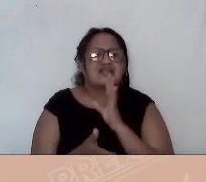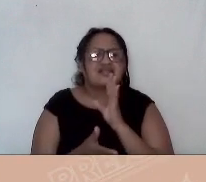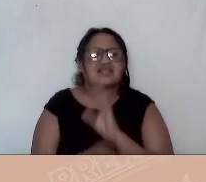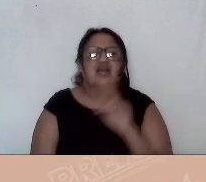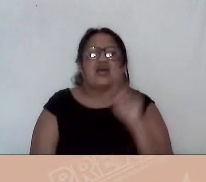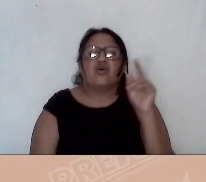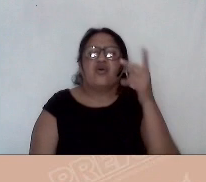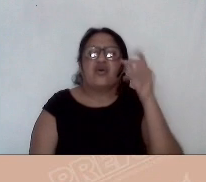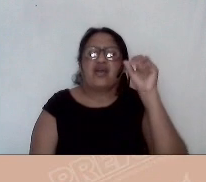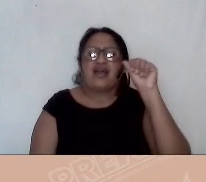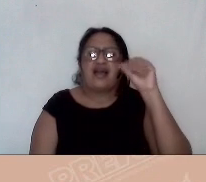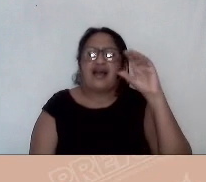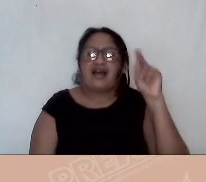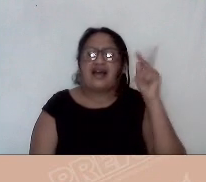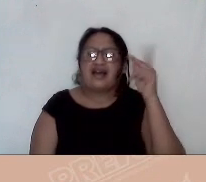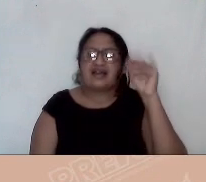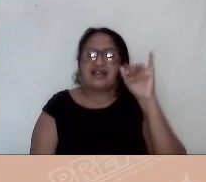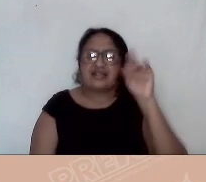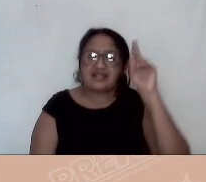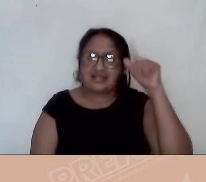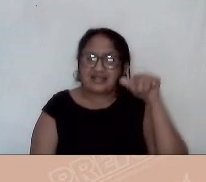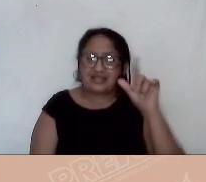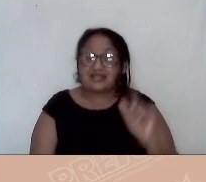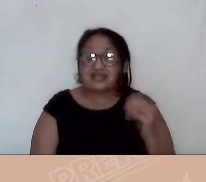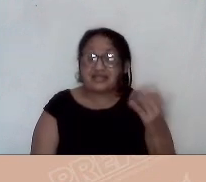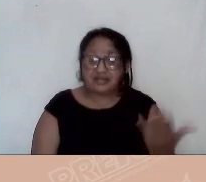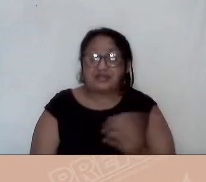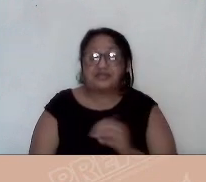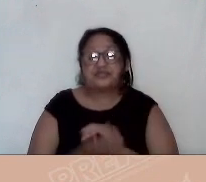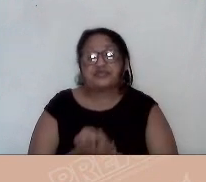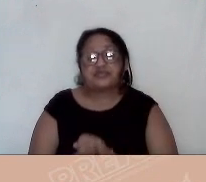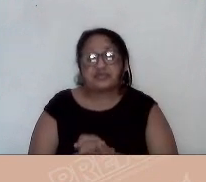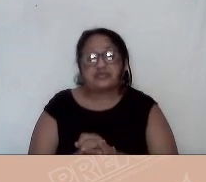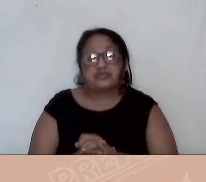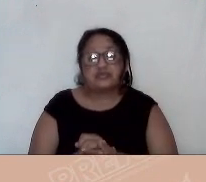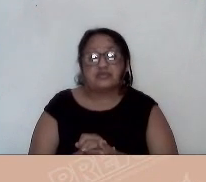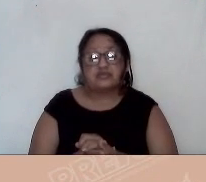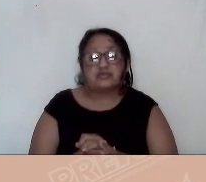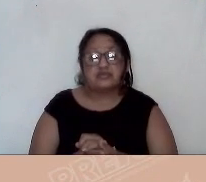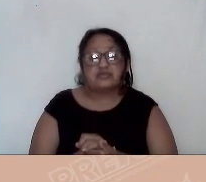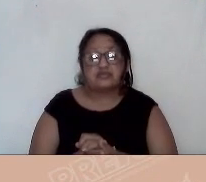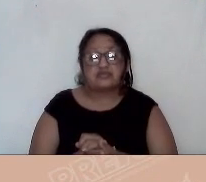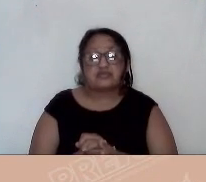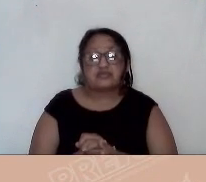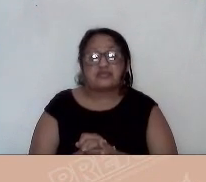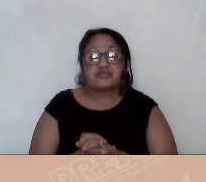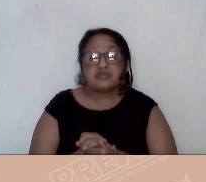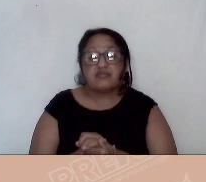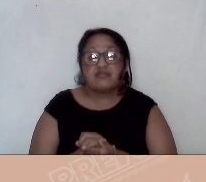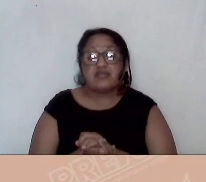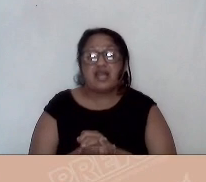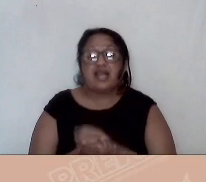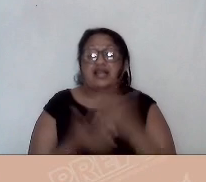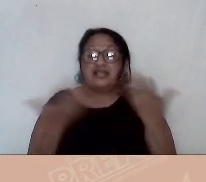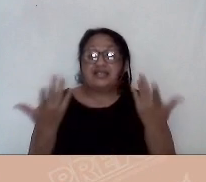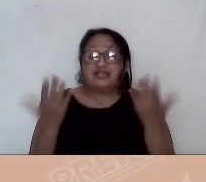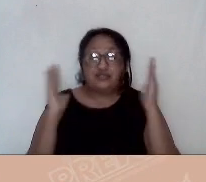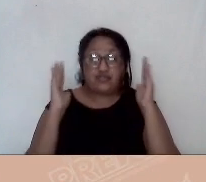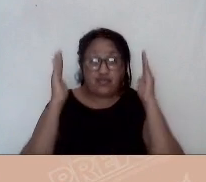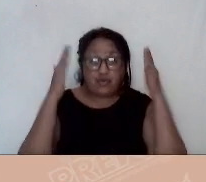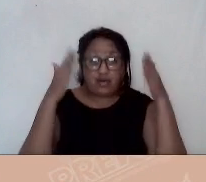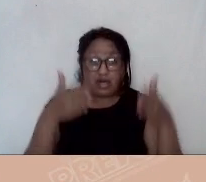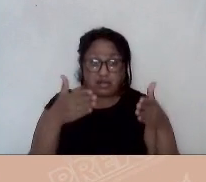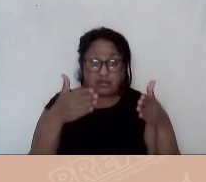they fixated in one narrow aspect of real hacking eles se fixaram em um